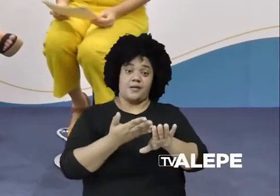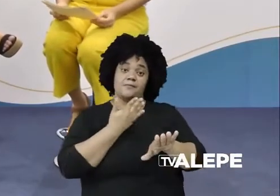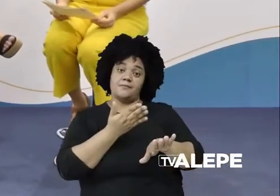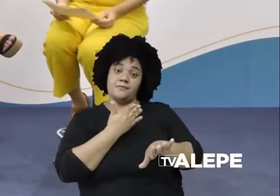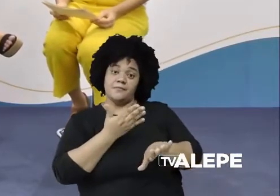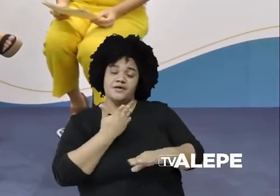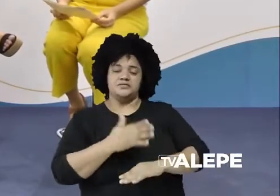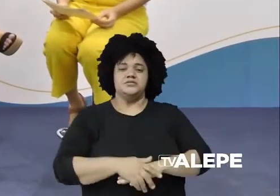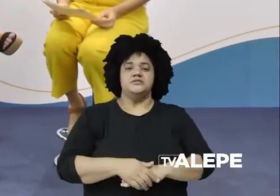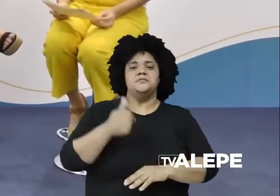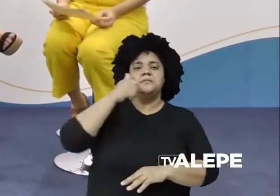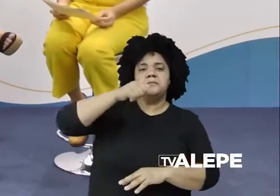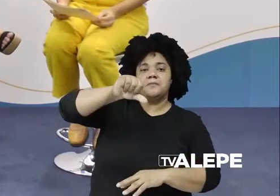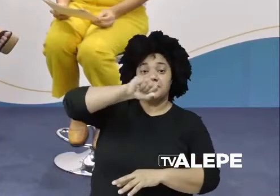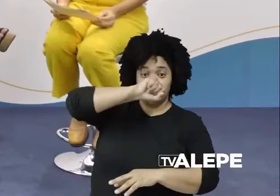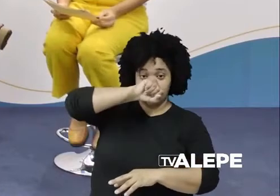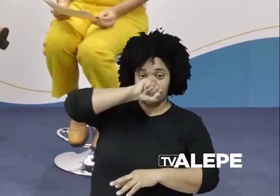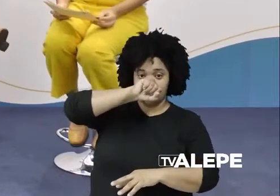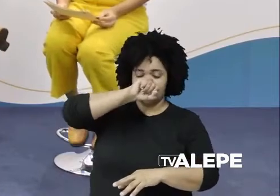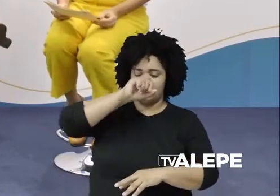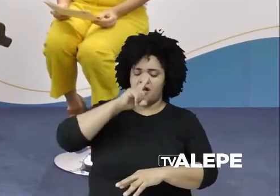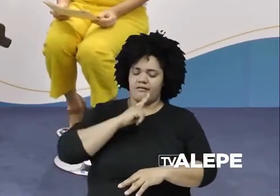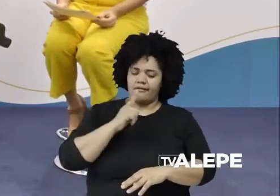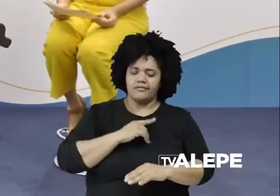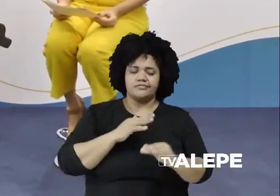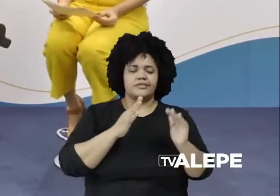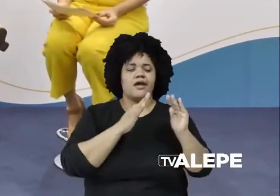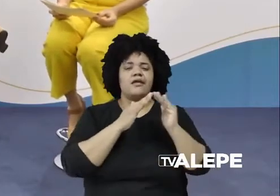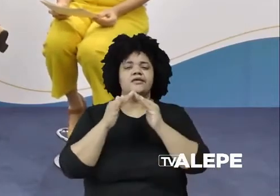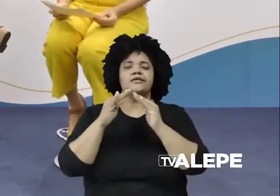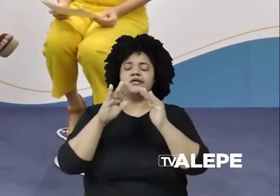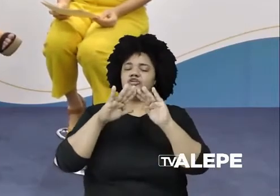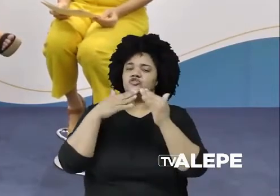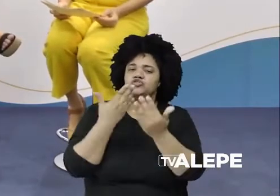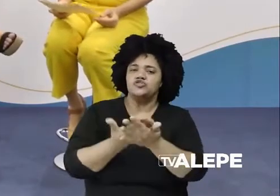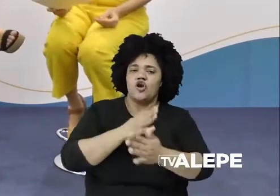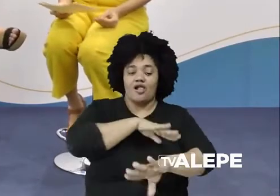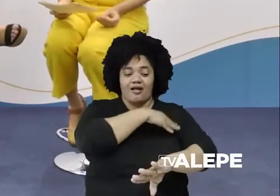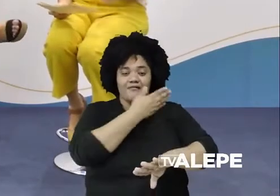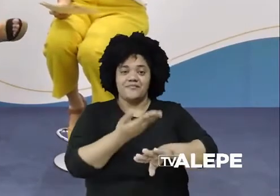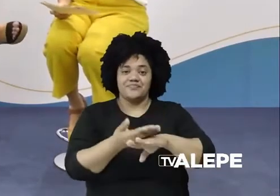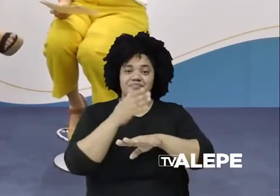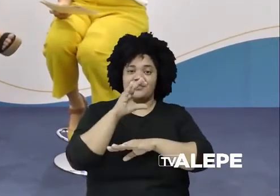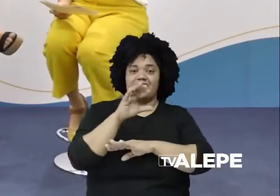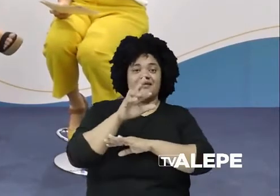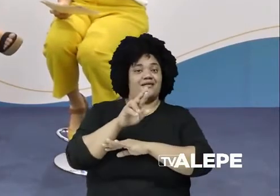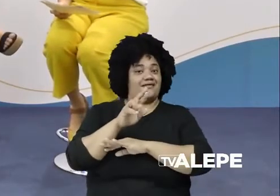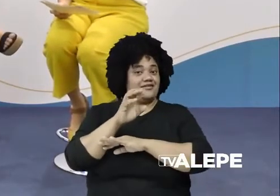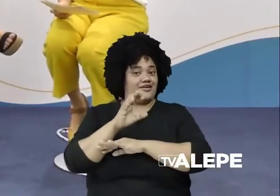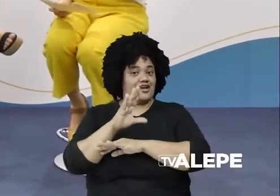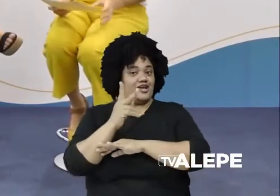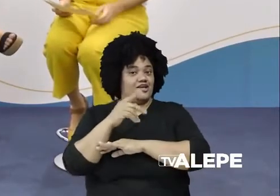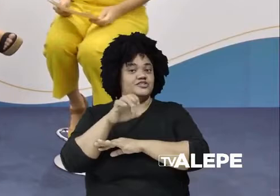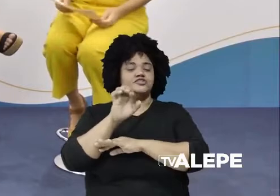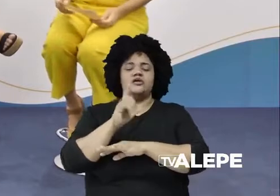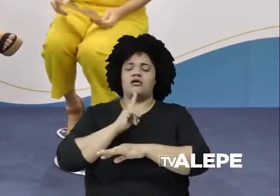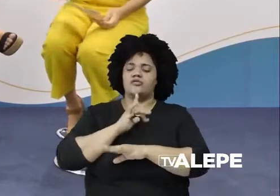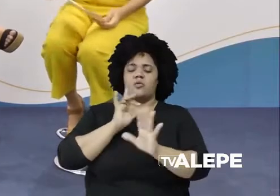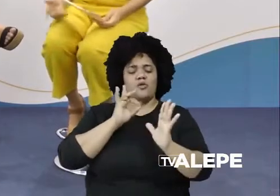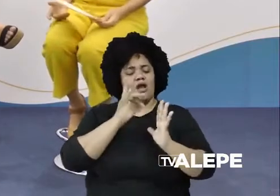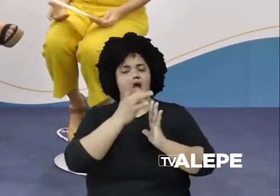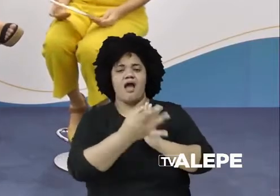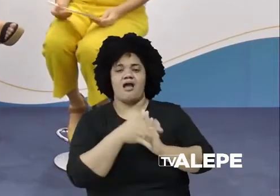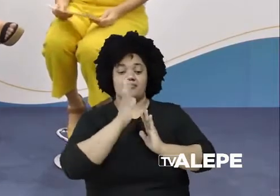conversando com mães, né, de creches e elas falando, por exemplo, das particularidades das suas crianças e que aí